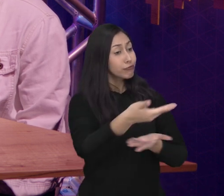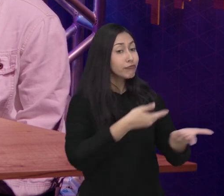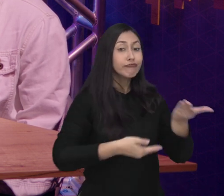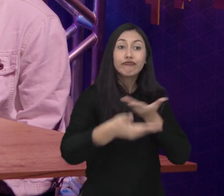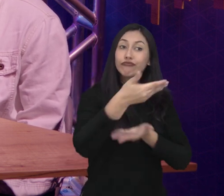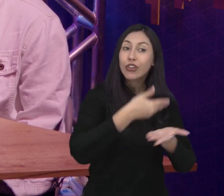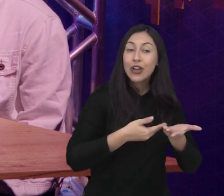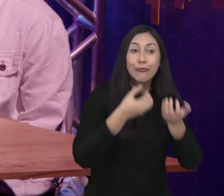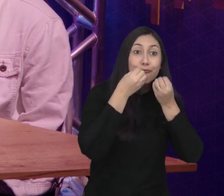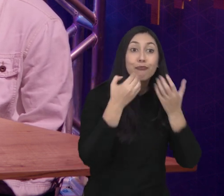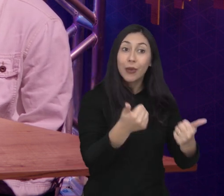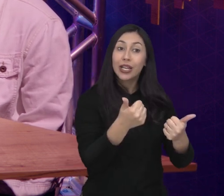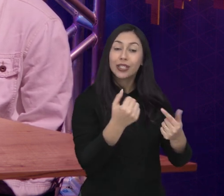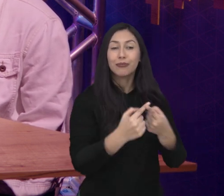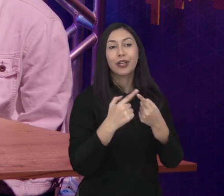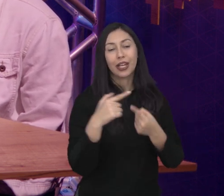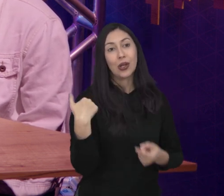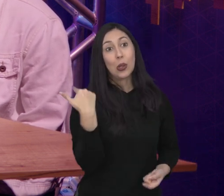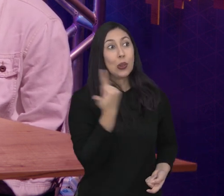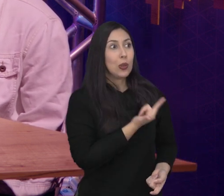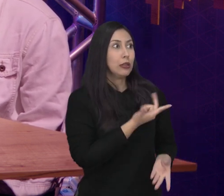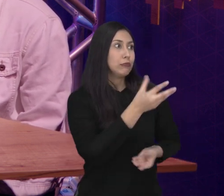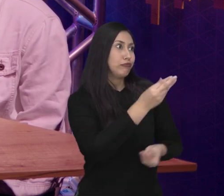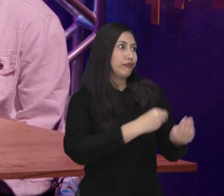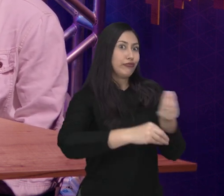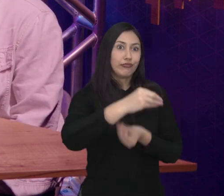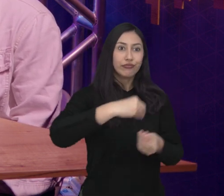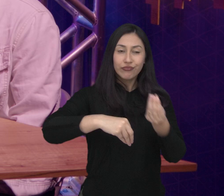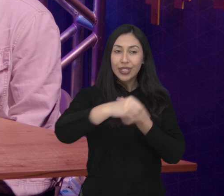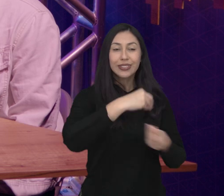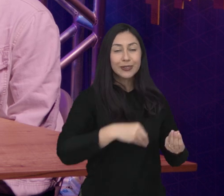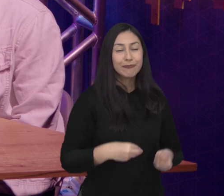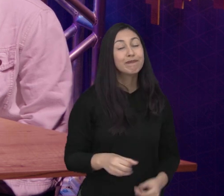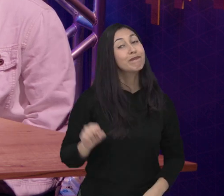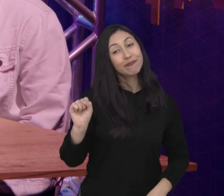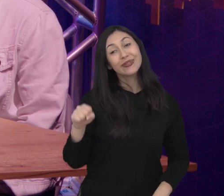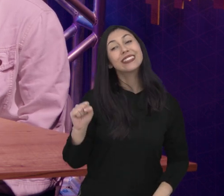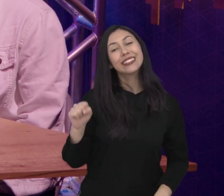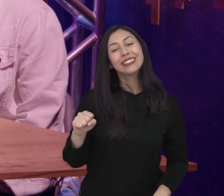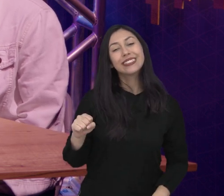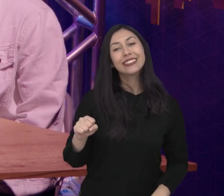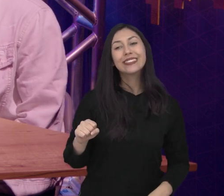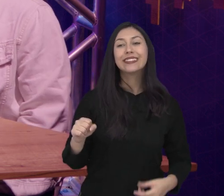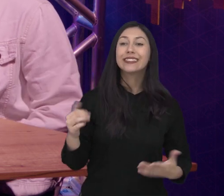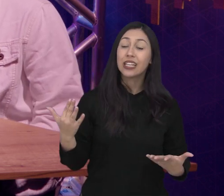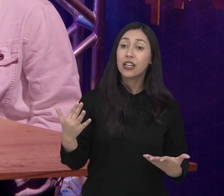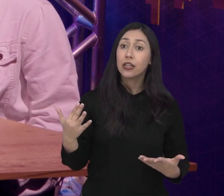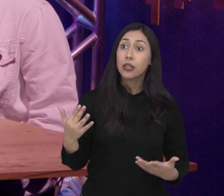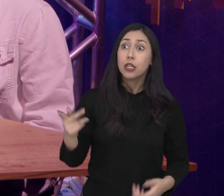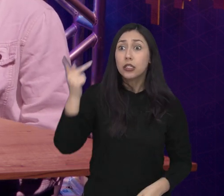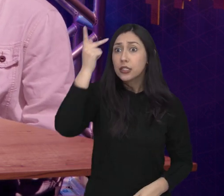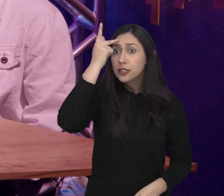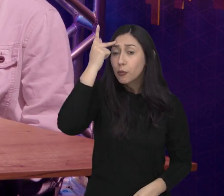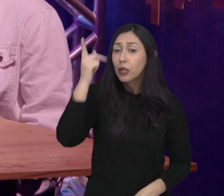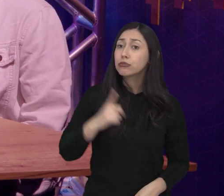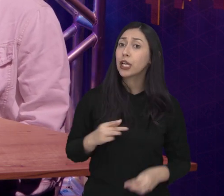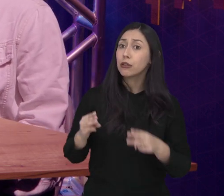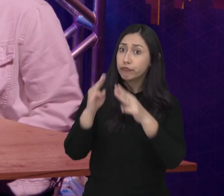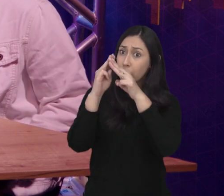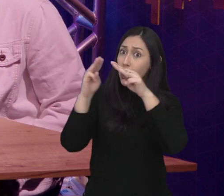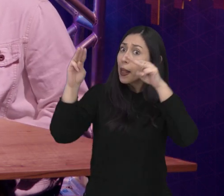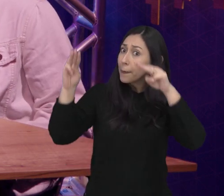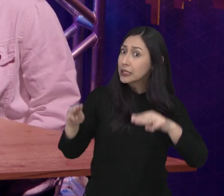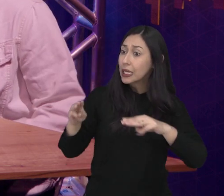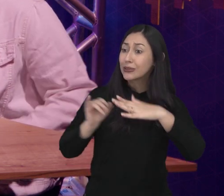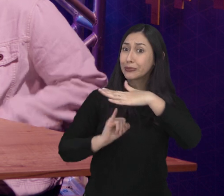viver bem, né? Já que todos nós somos resultado de uma grande imigração. É isso aí. Pessoal, em São Paulo tem até um museu